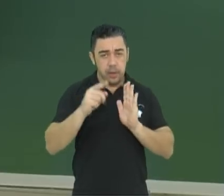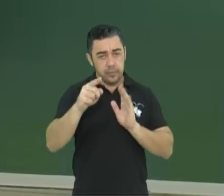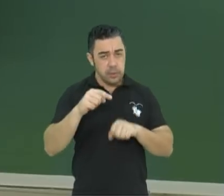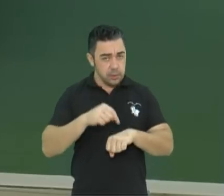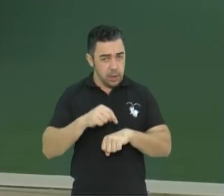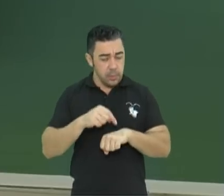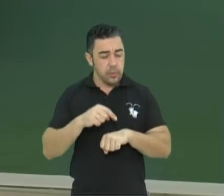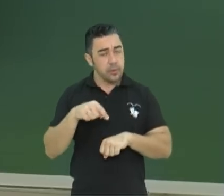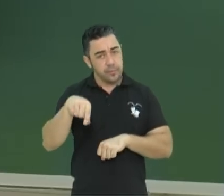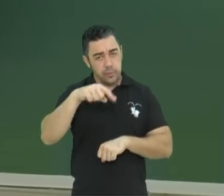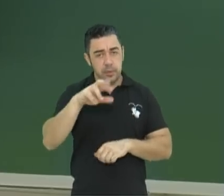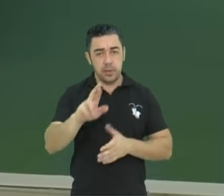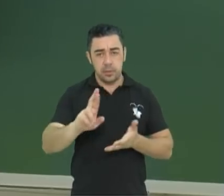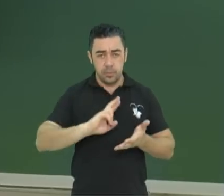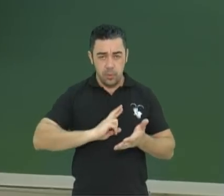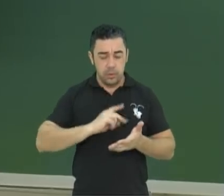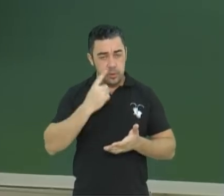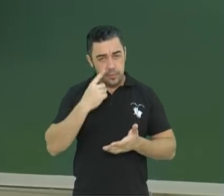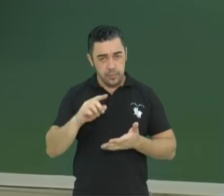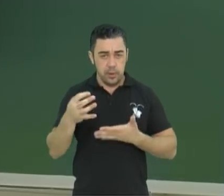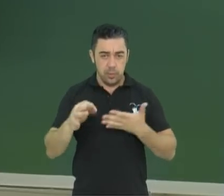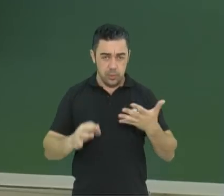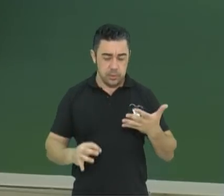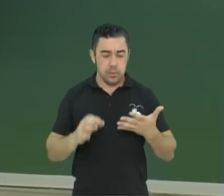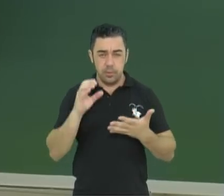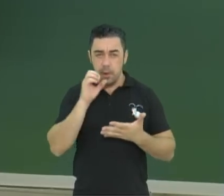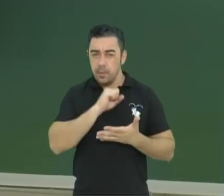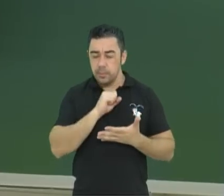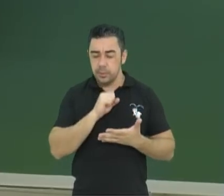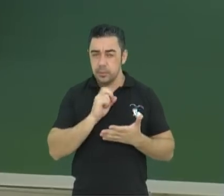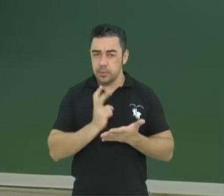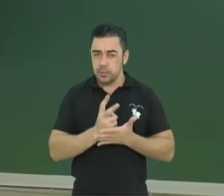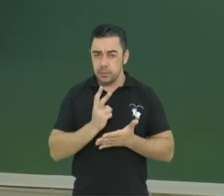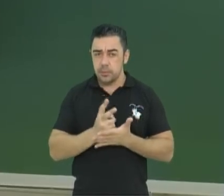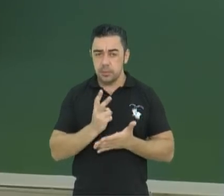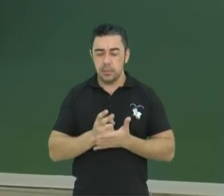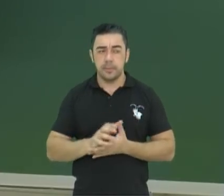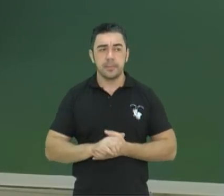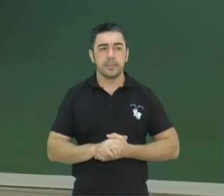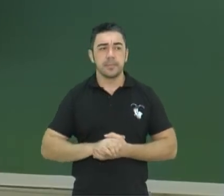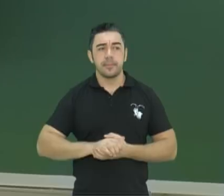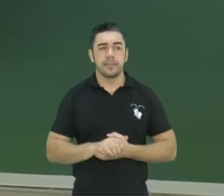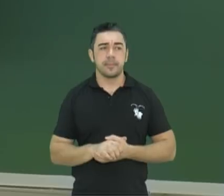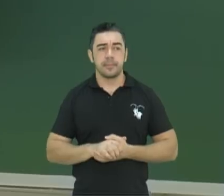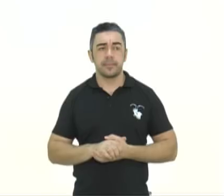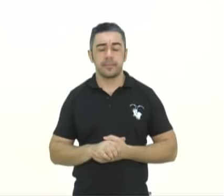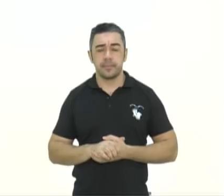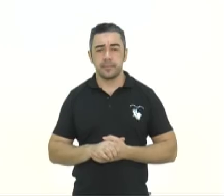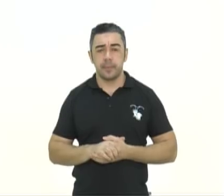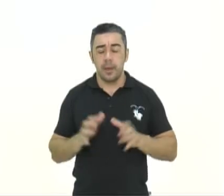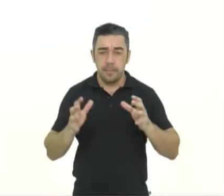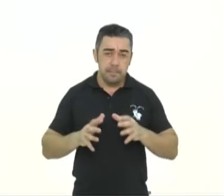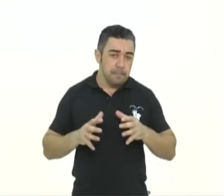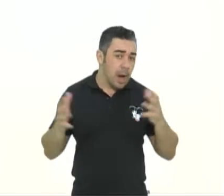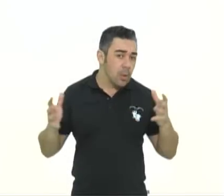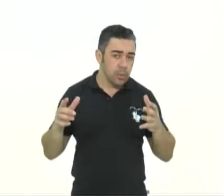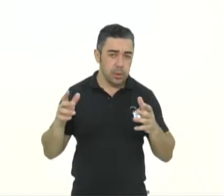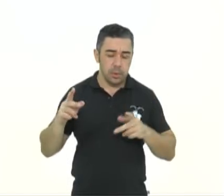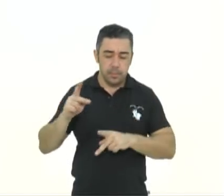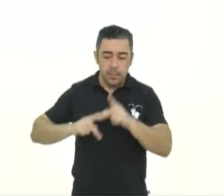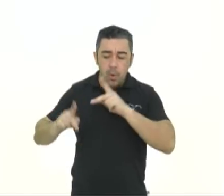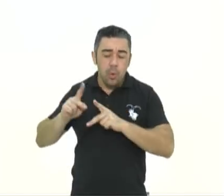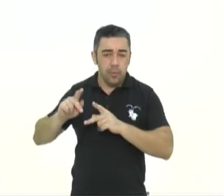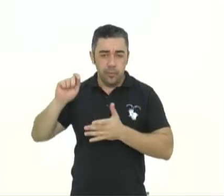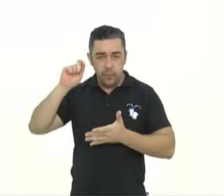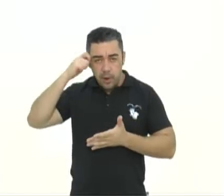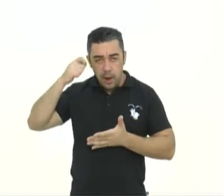tela e vocês respondem e depois a gente faz aquela correção como a gente sempre faz nas nossas aulas, beleza? A maioria dos africanos que